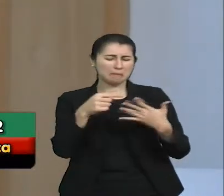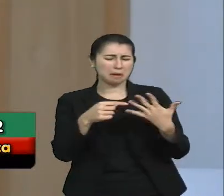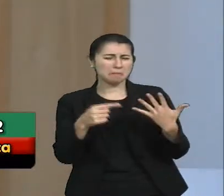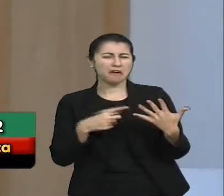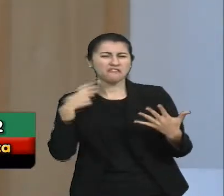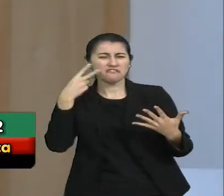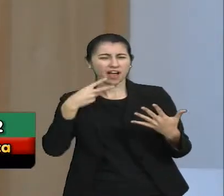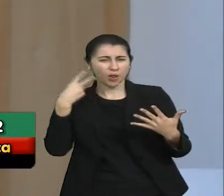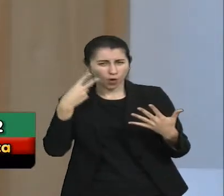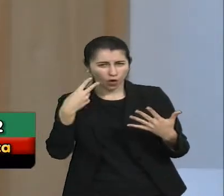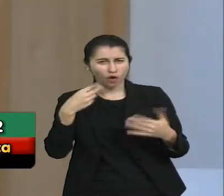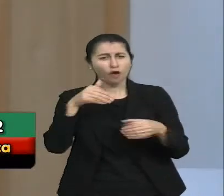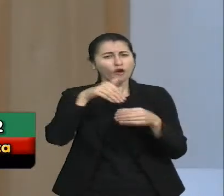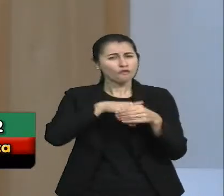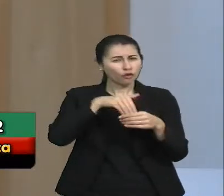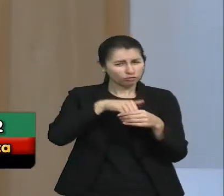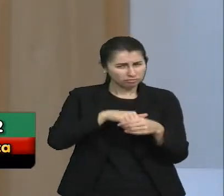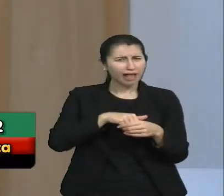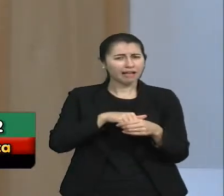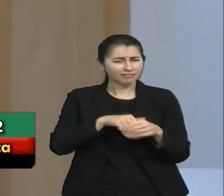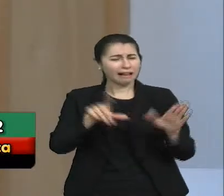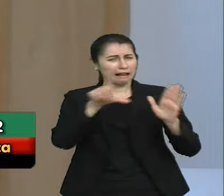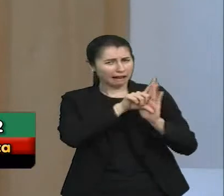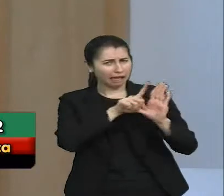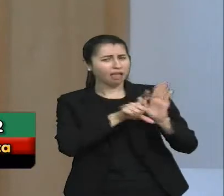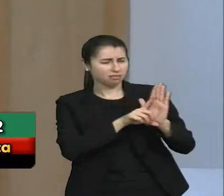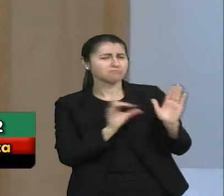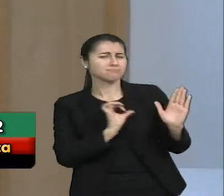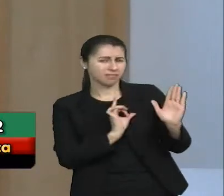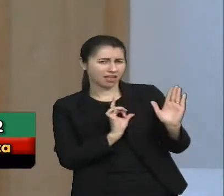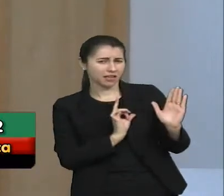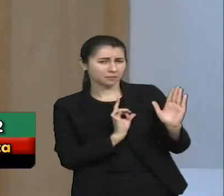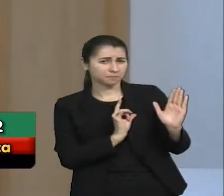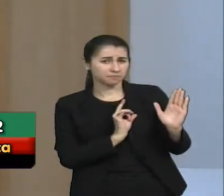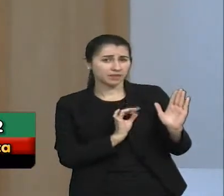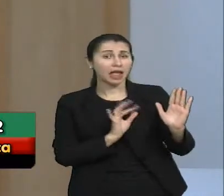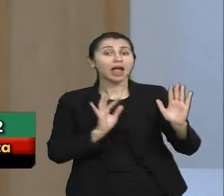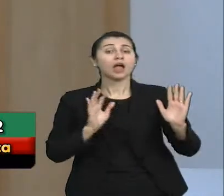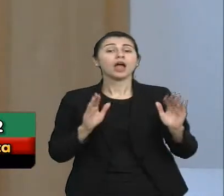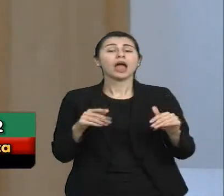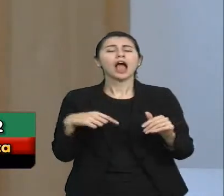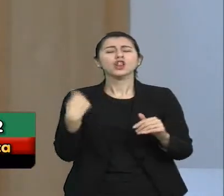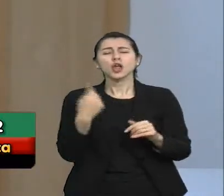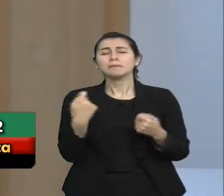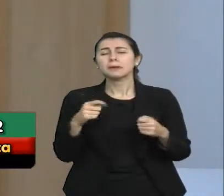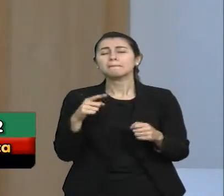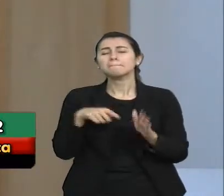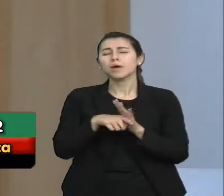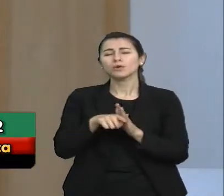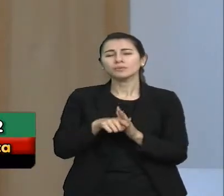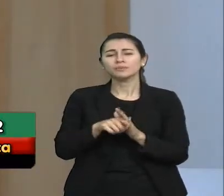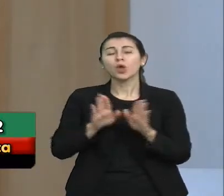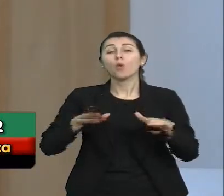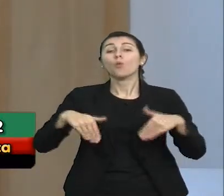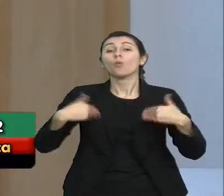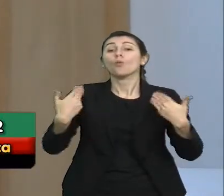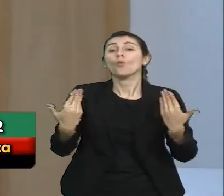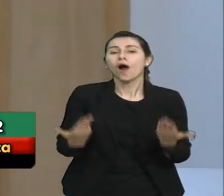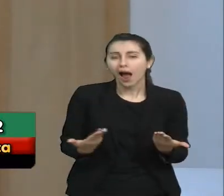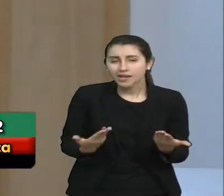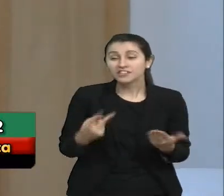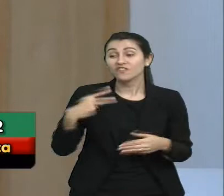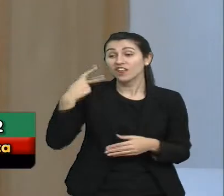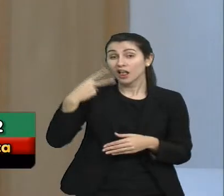leis. Quais desses vereadores, e aí é uma pergunta que devemos fazer, quais desses vereadores estão dispostos